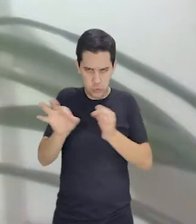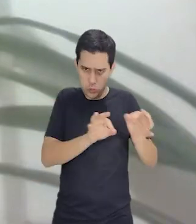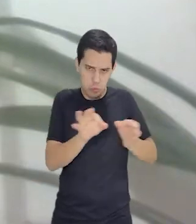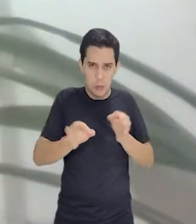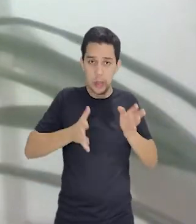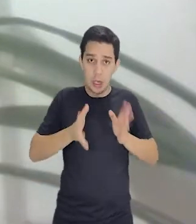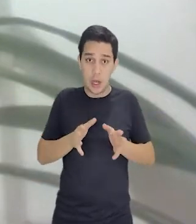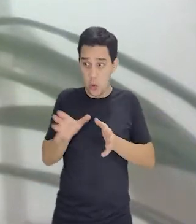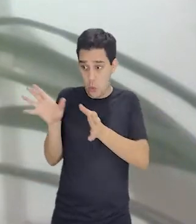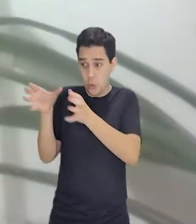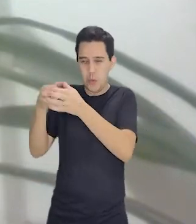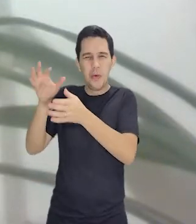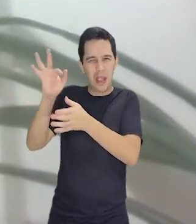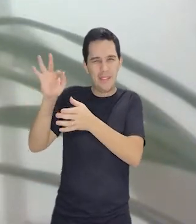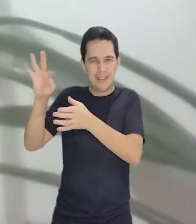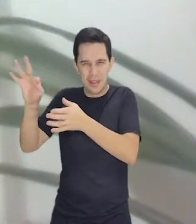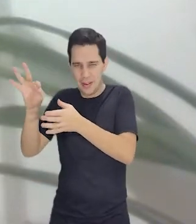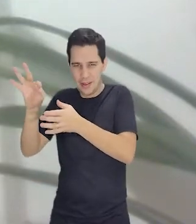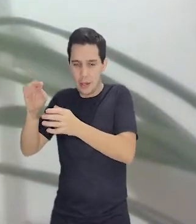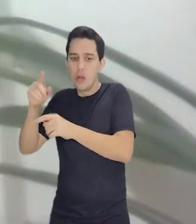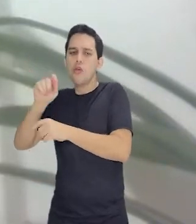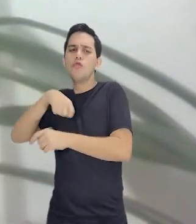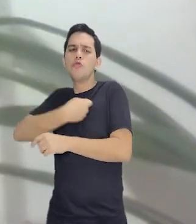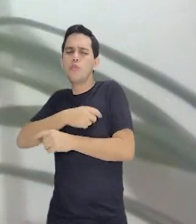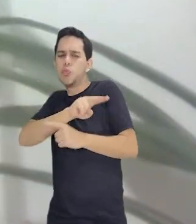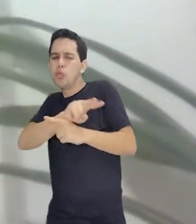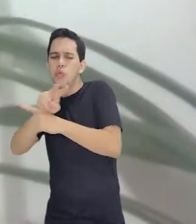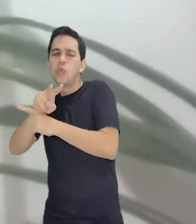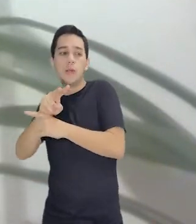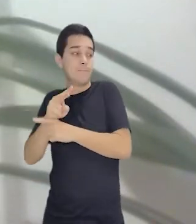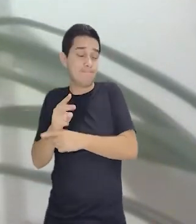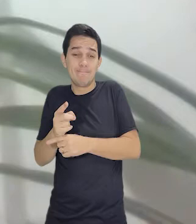retomada das aulas em 3 linhas, ou seja, a